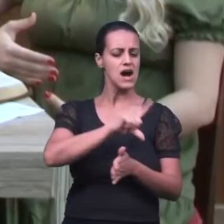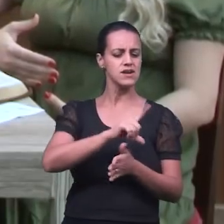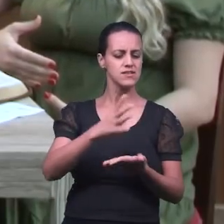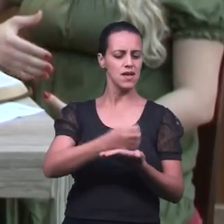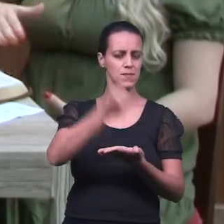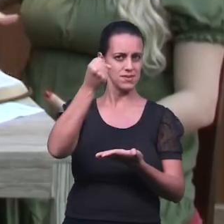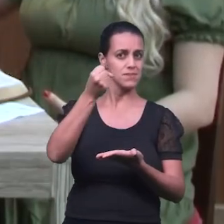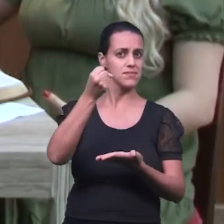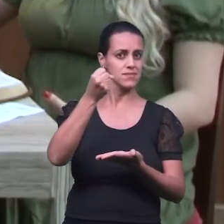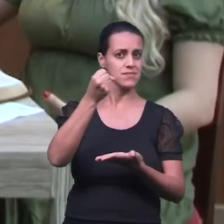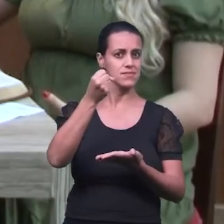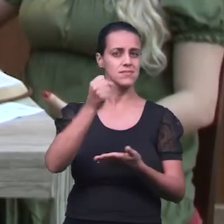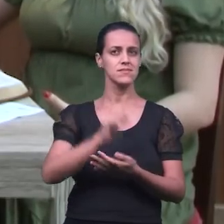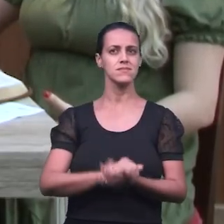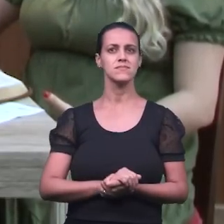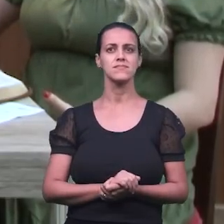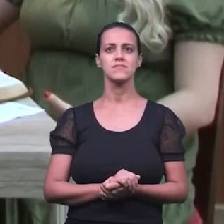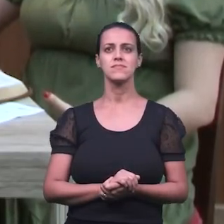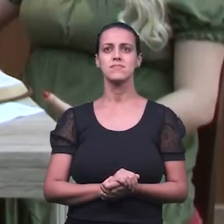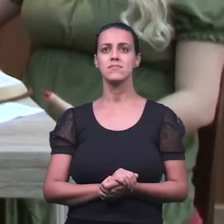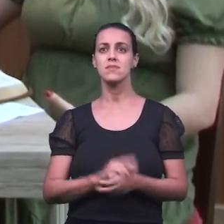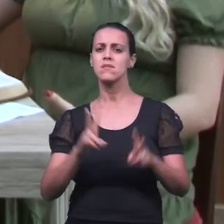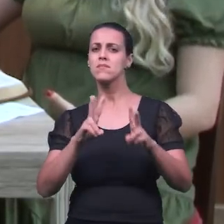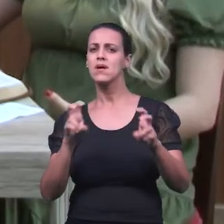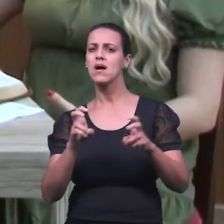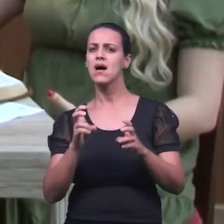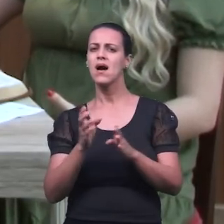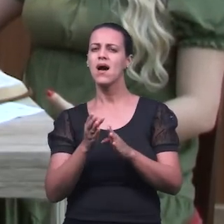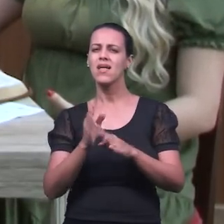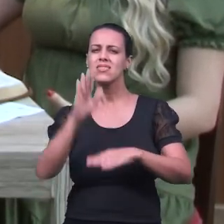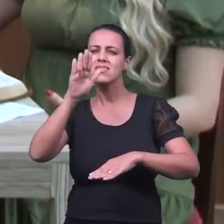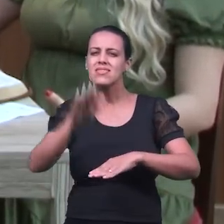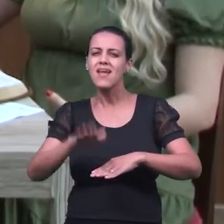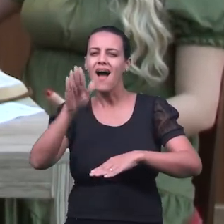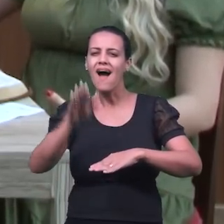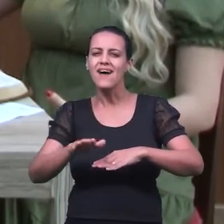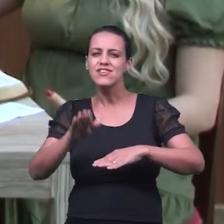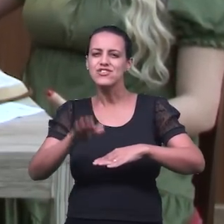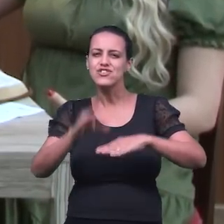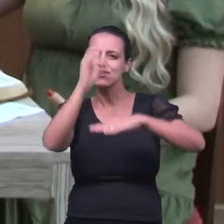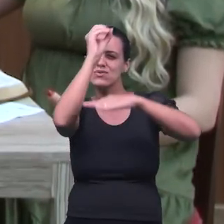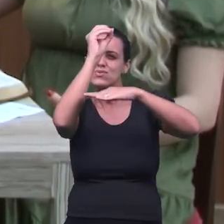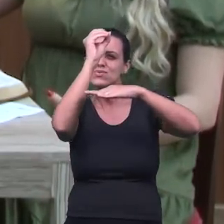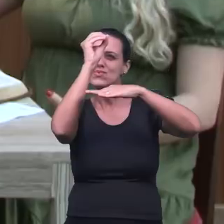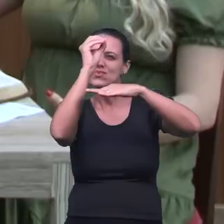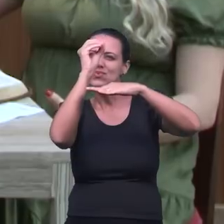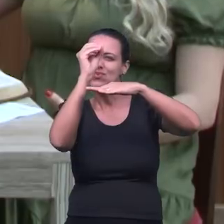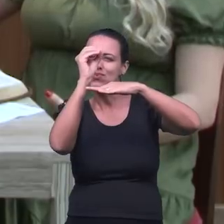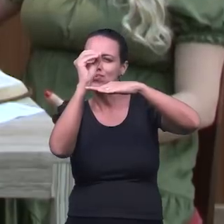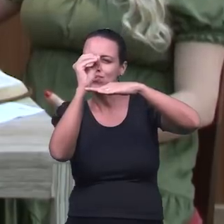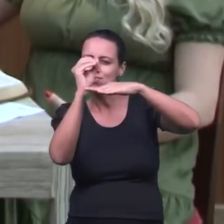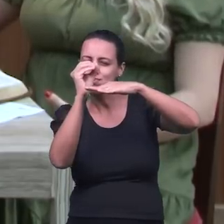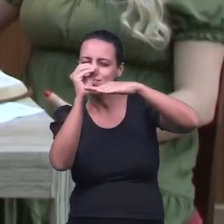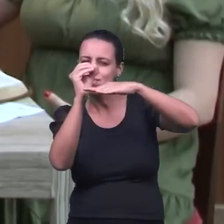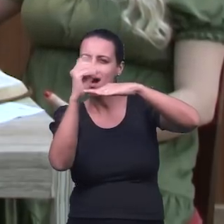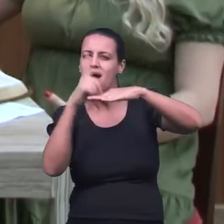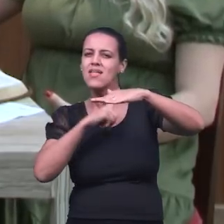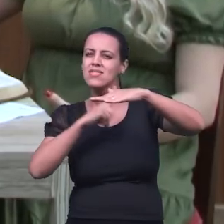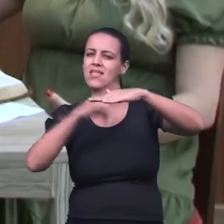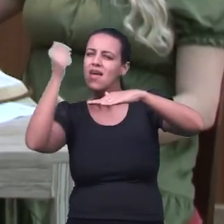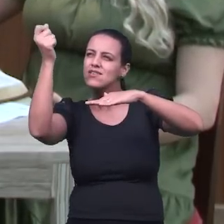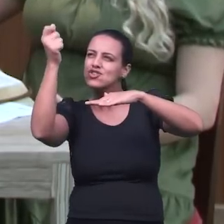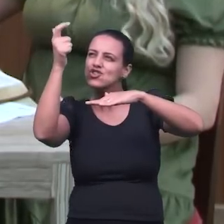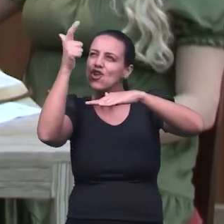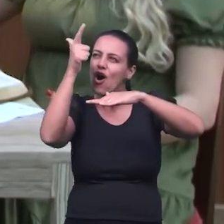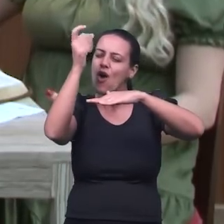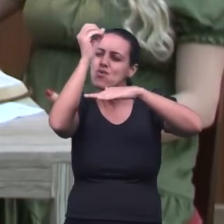gente identifica, né, antes que refresque o dia, como o período da tarde, que é aquele que precede, né, a meia-noite. Então é quando ainda tem os raios de luz, é